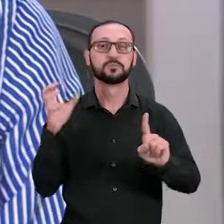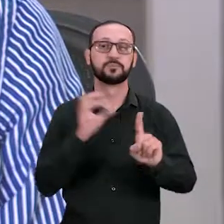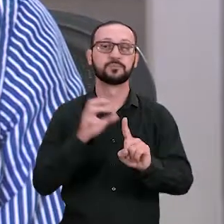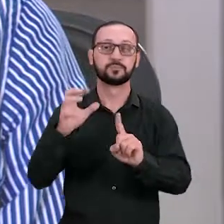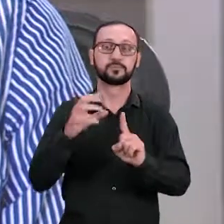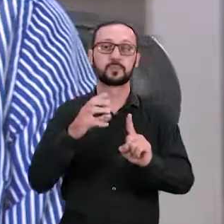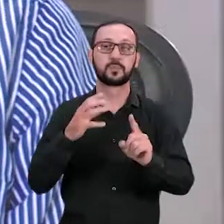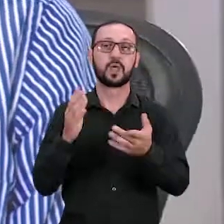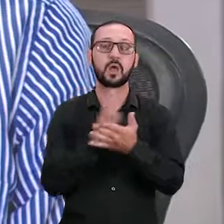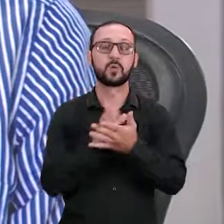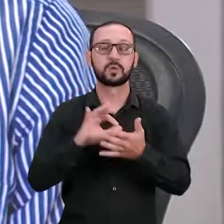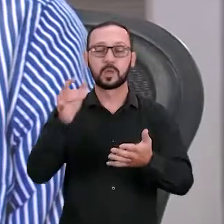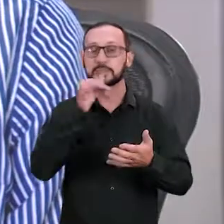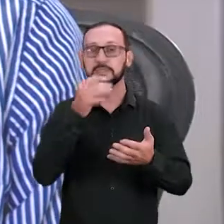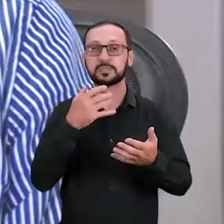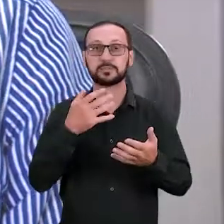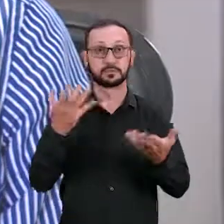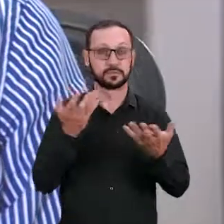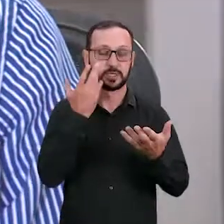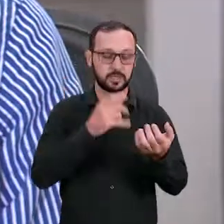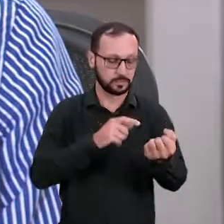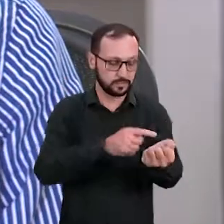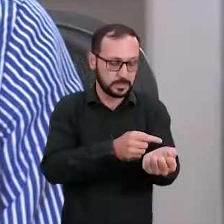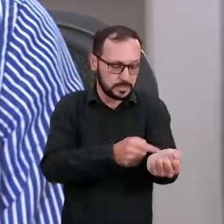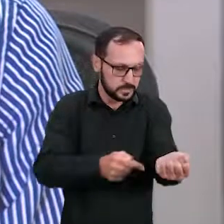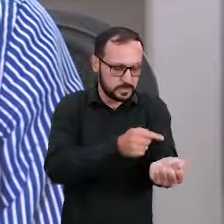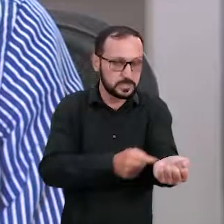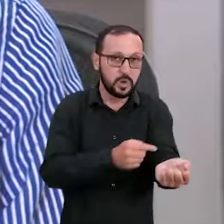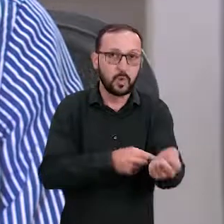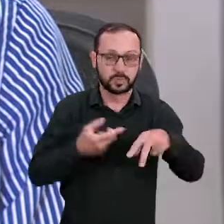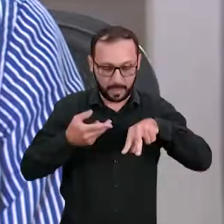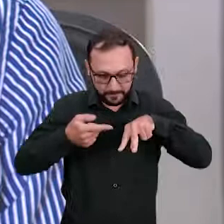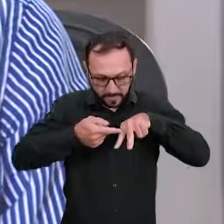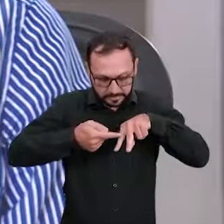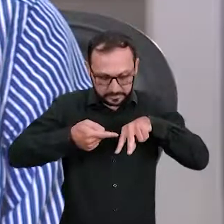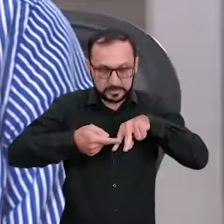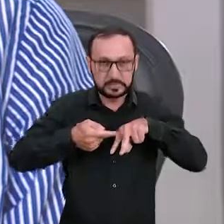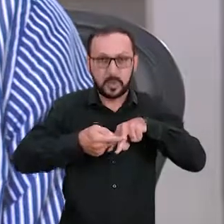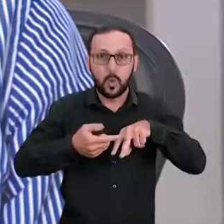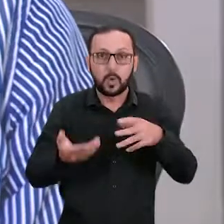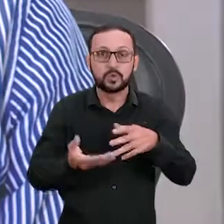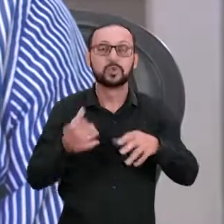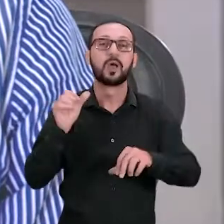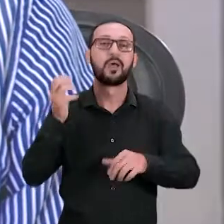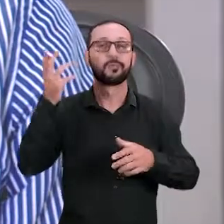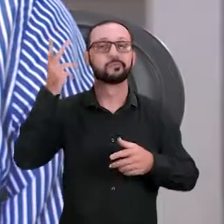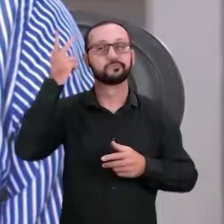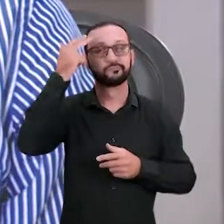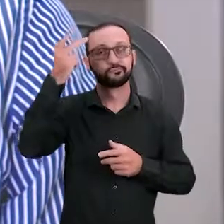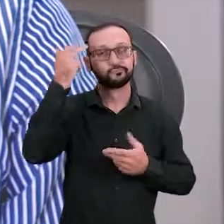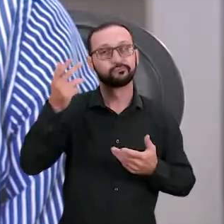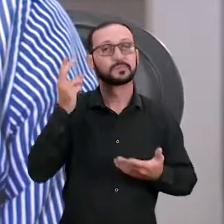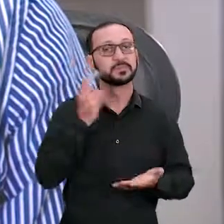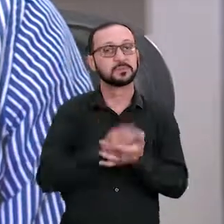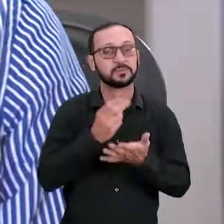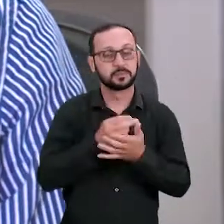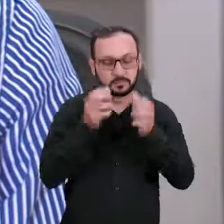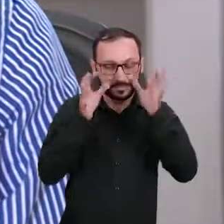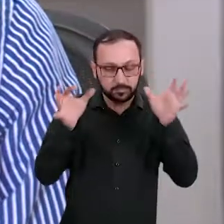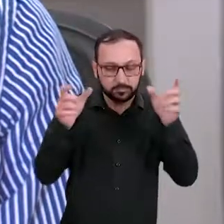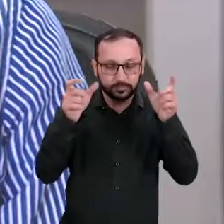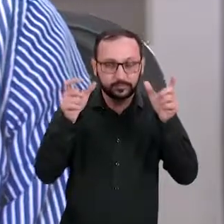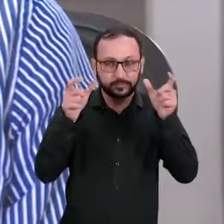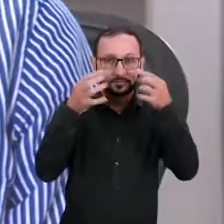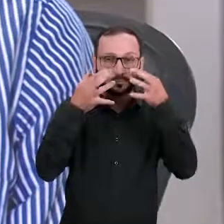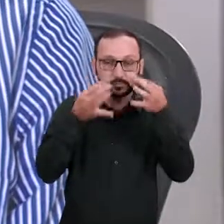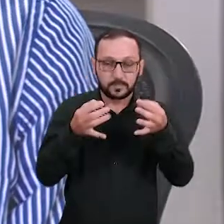importante, pequenas mutilações nos braços, nas pernas, que é muito comum isso. E tem que estar sempre atento,